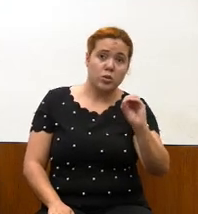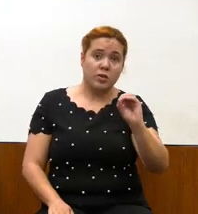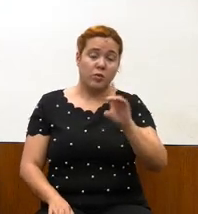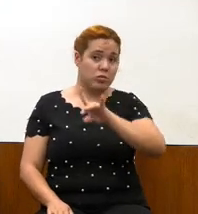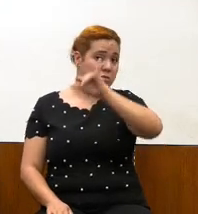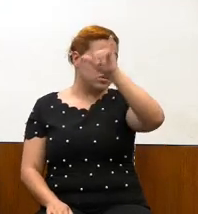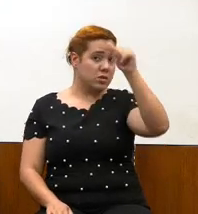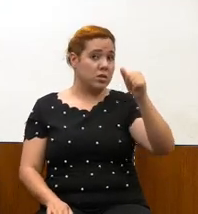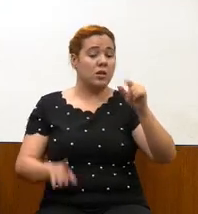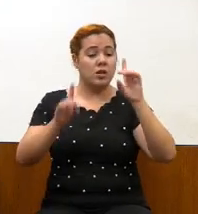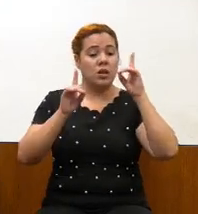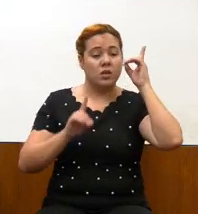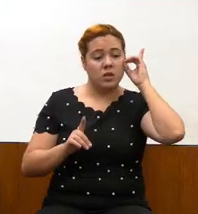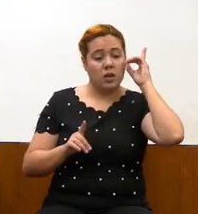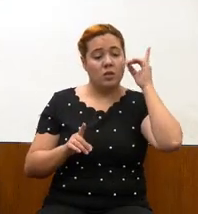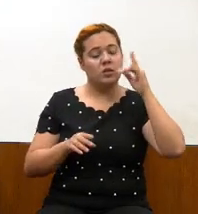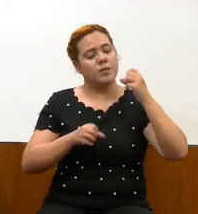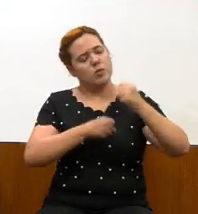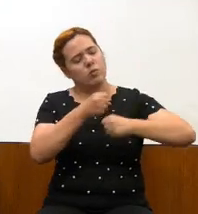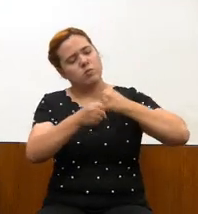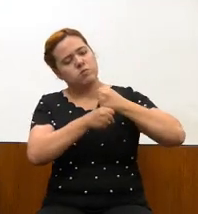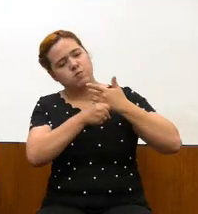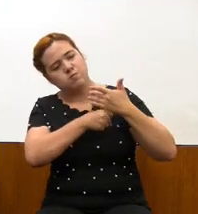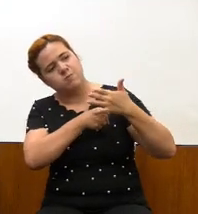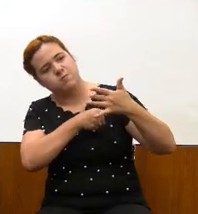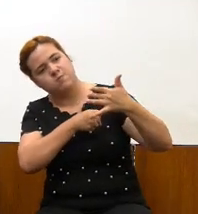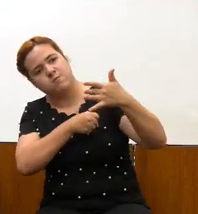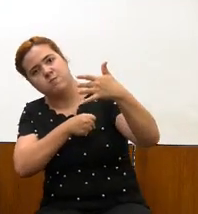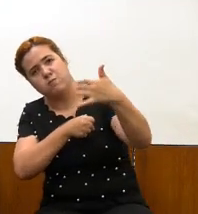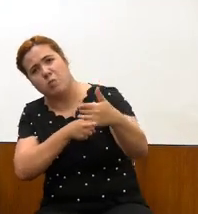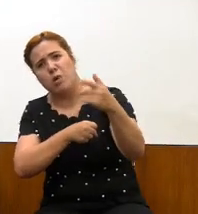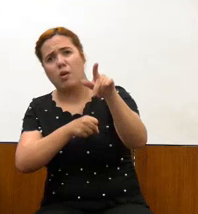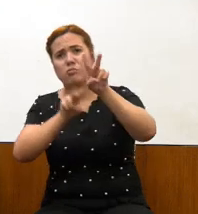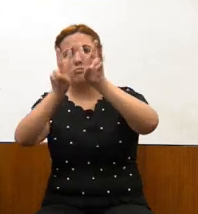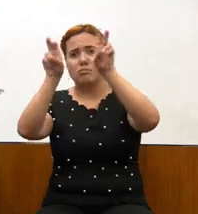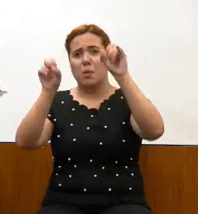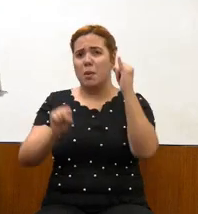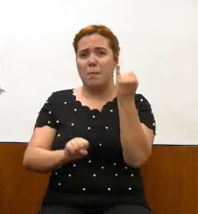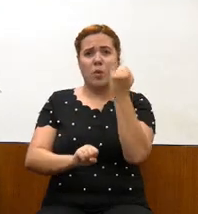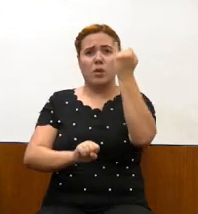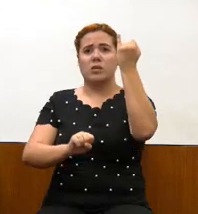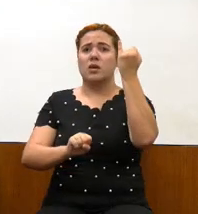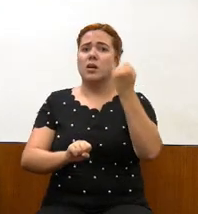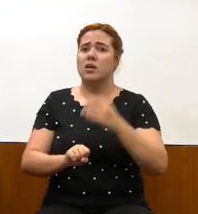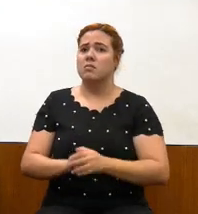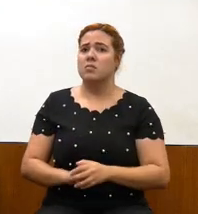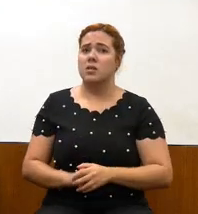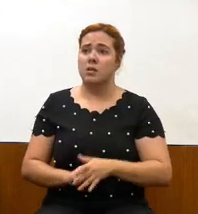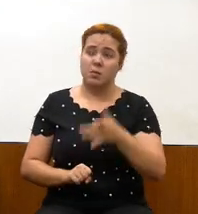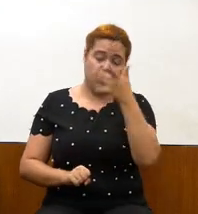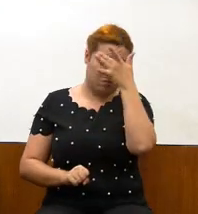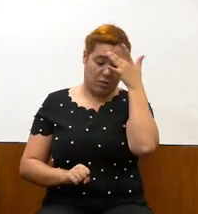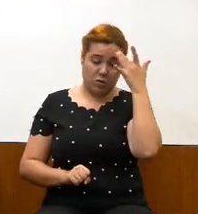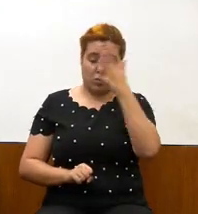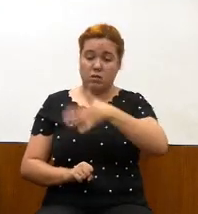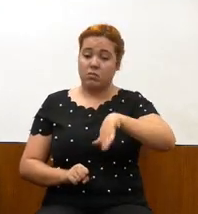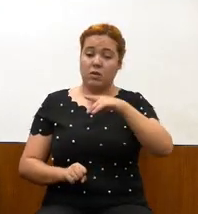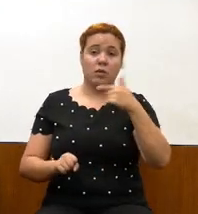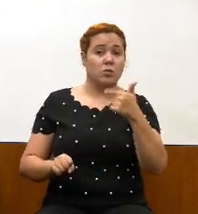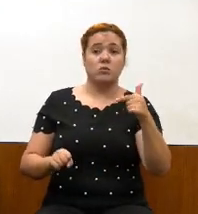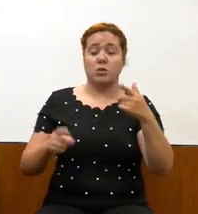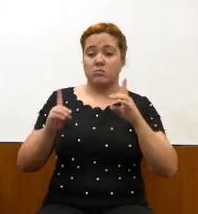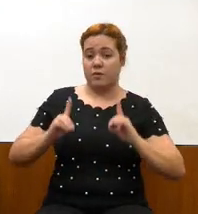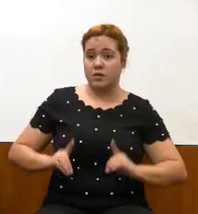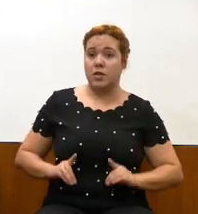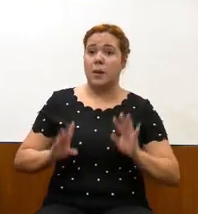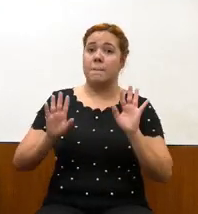durante um ano inteiro, a gente vê que é um assunto extremamente importante, e mesmo a gente, não sendo pessoas com deficiência, nós somos